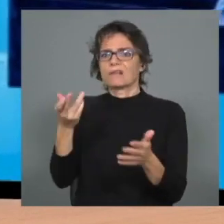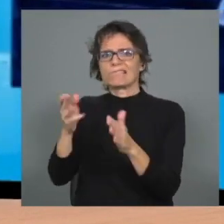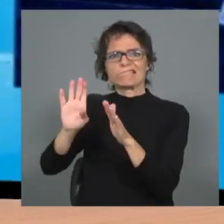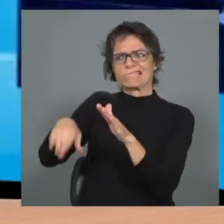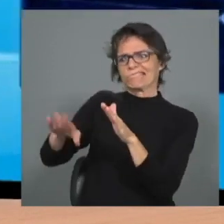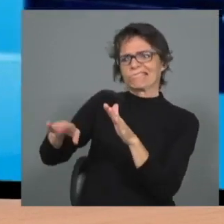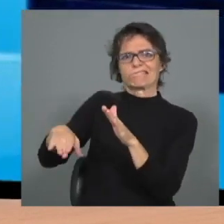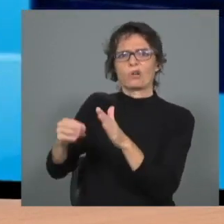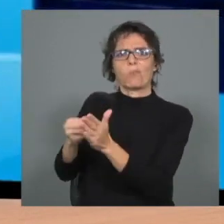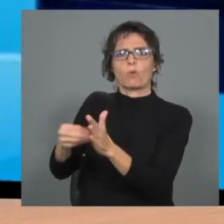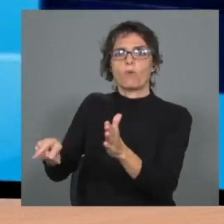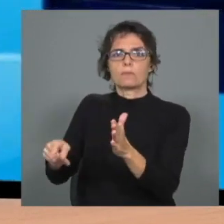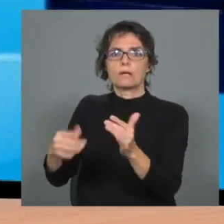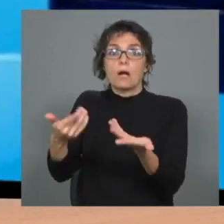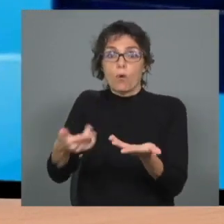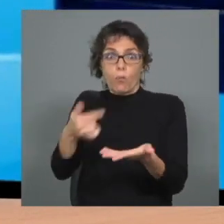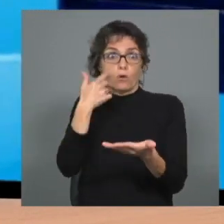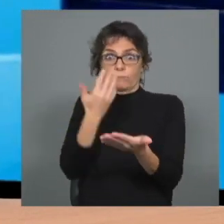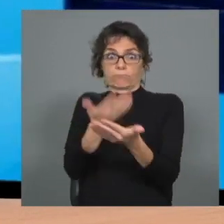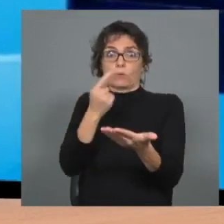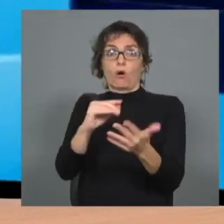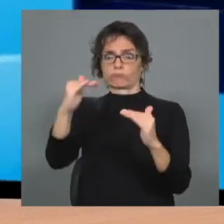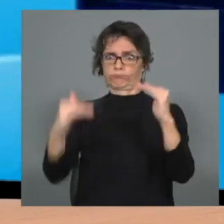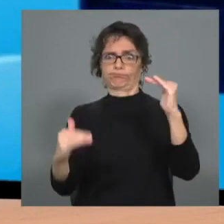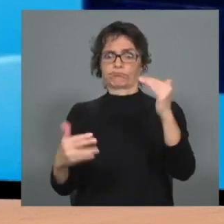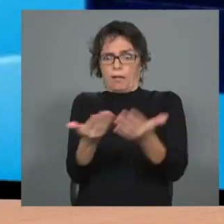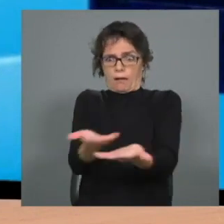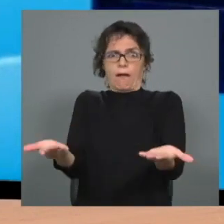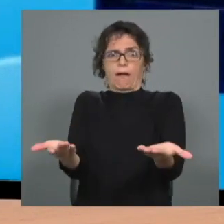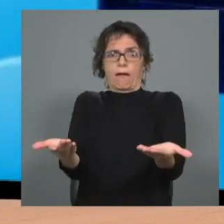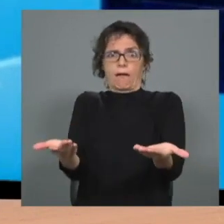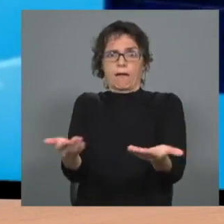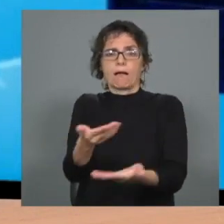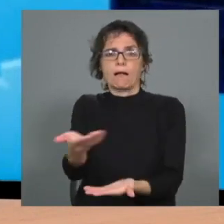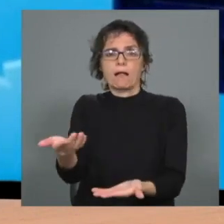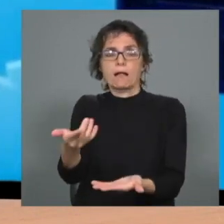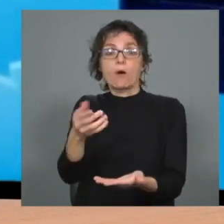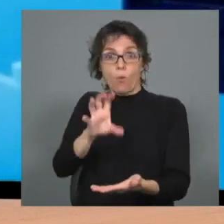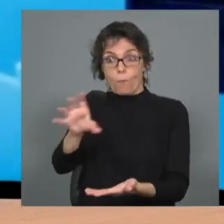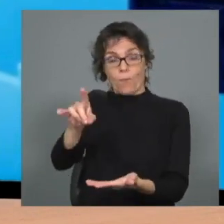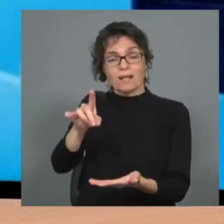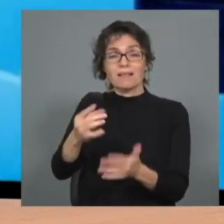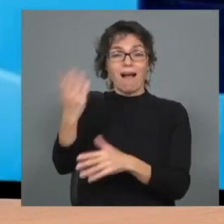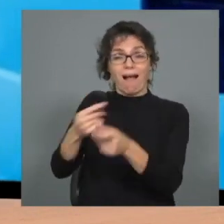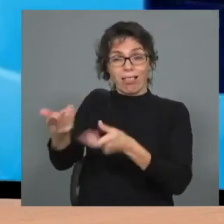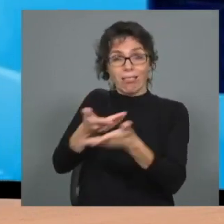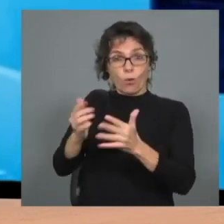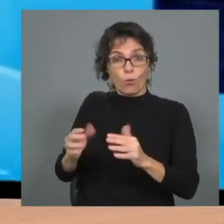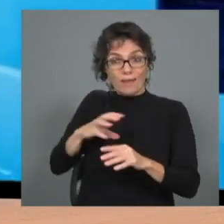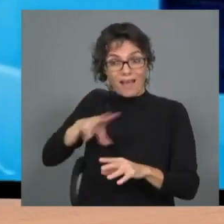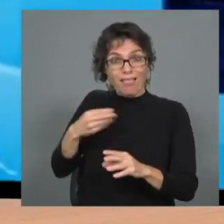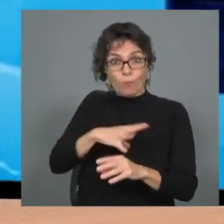puder, um descontentamento crescente, imagina um país que foi a sexta economia mundial e não resolveu seus